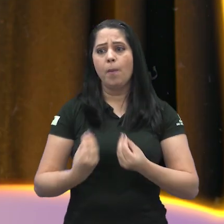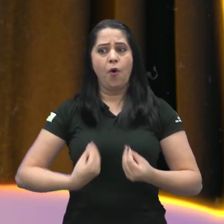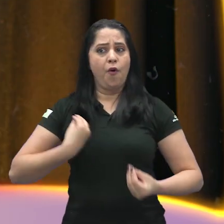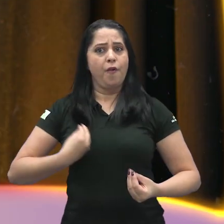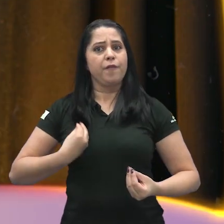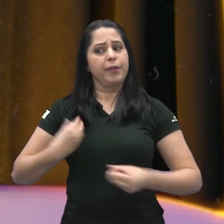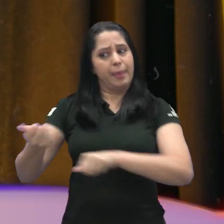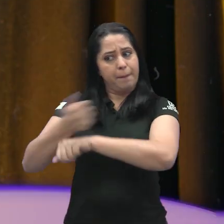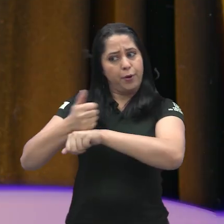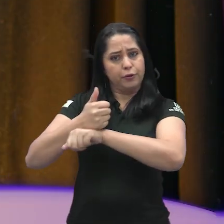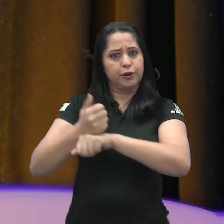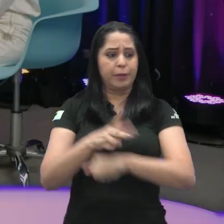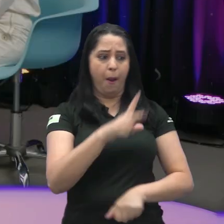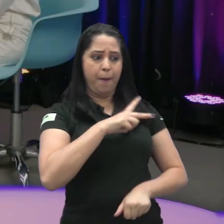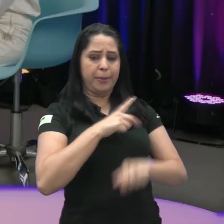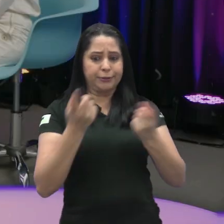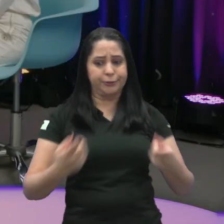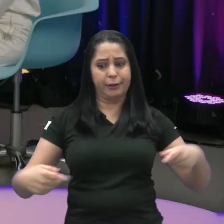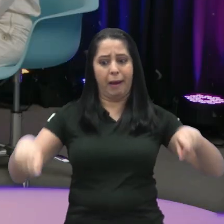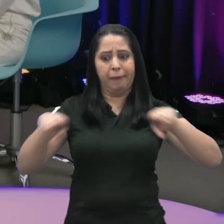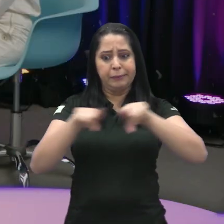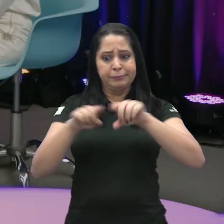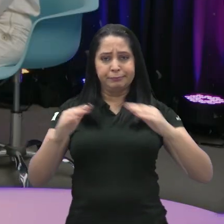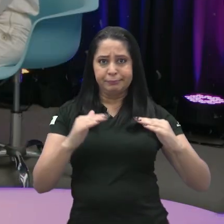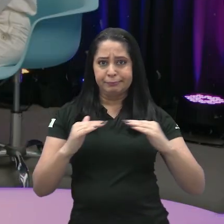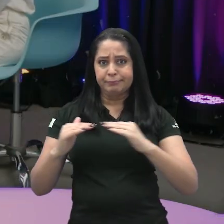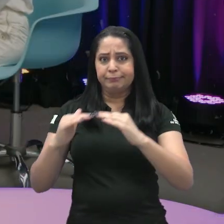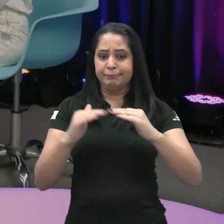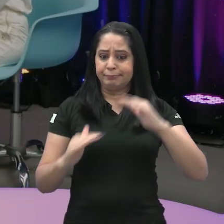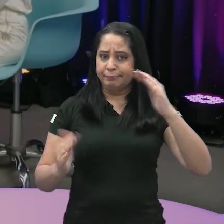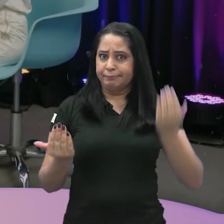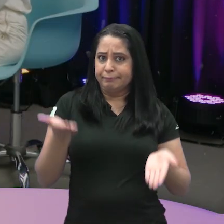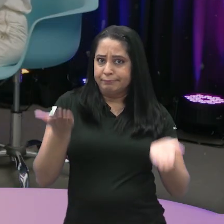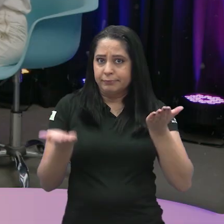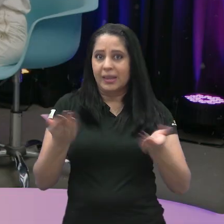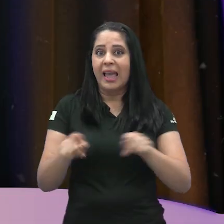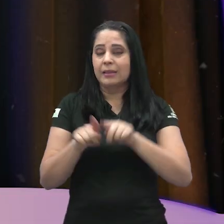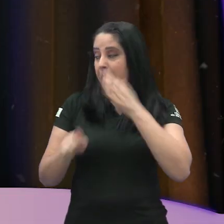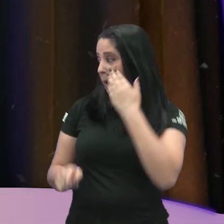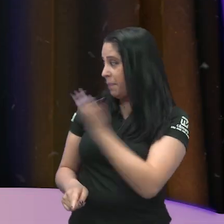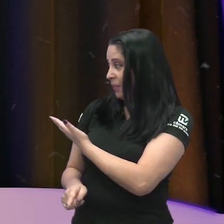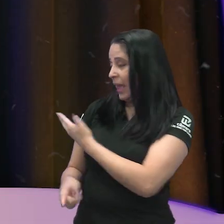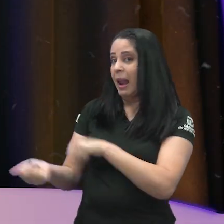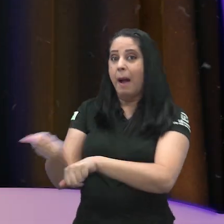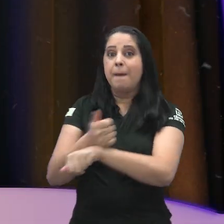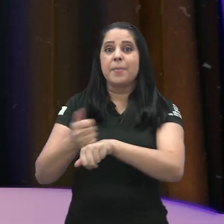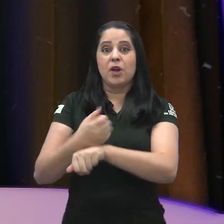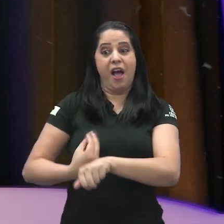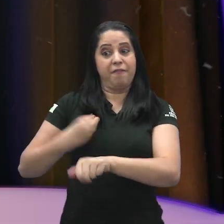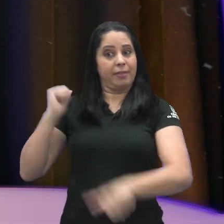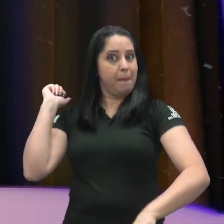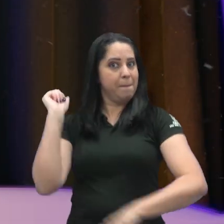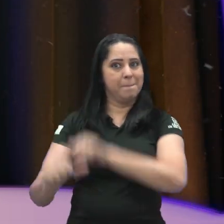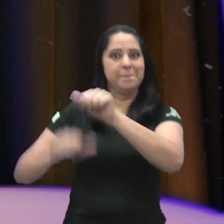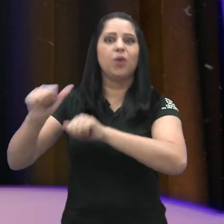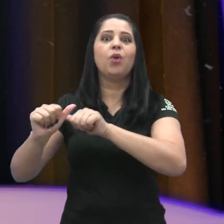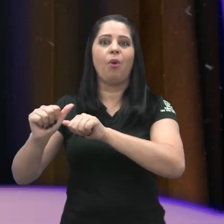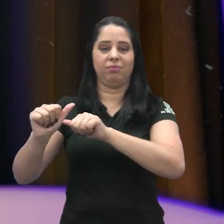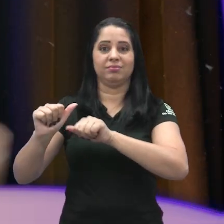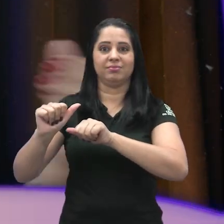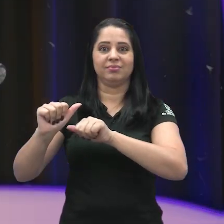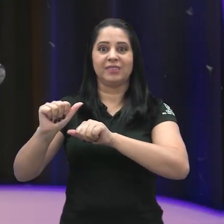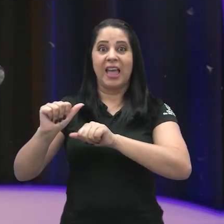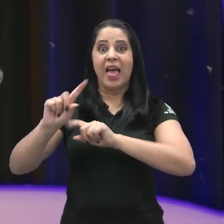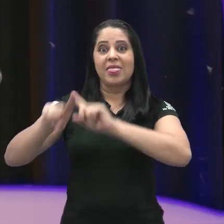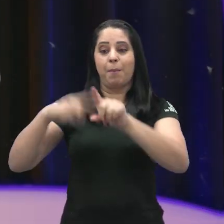vida pessoal e profissional. Também vamos conhecer histórias de uma profissional que teve a vida transformada após se tornar